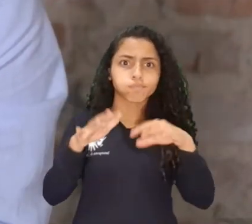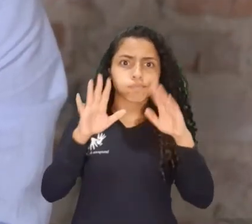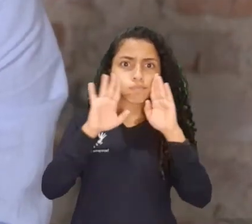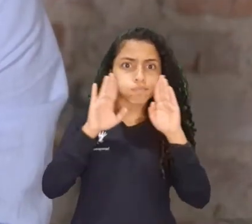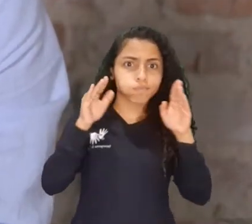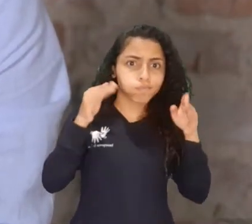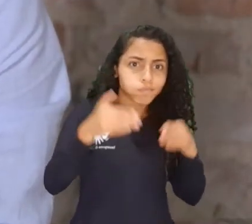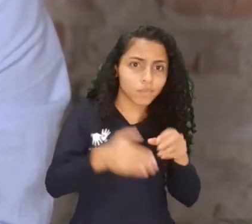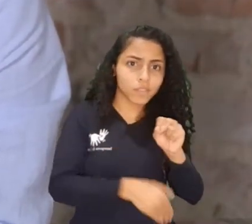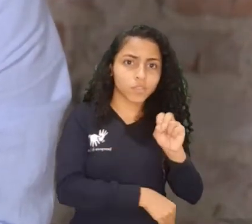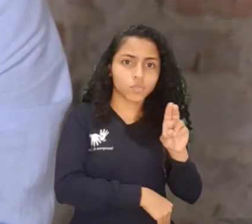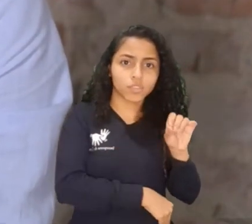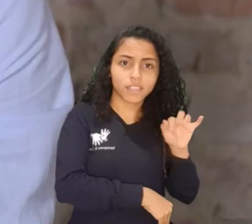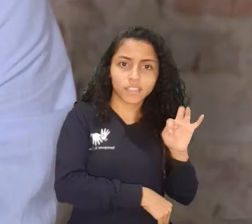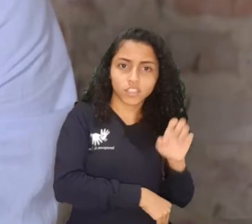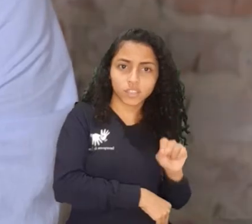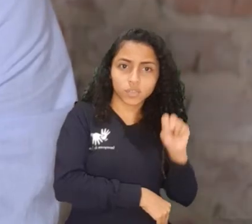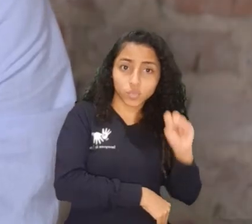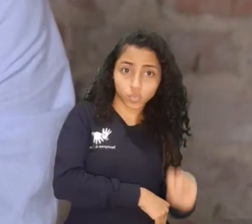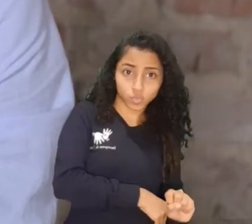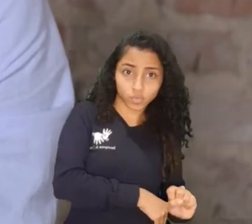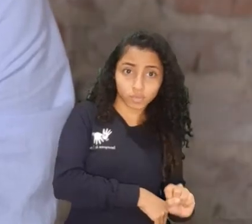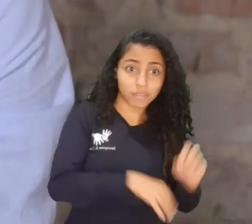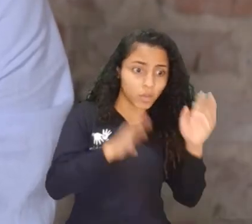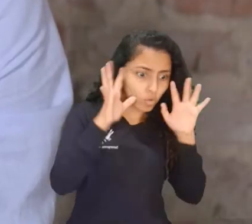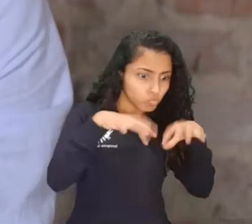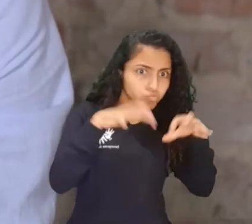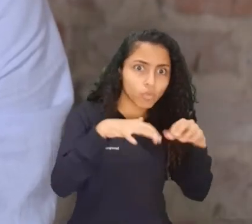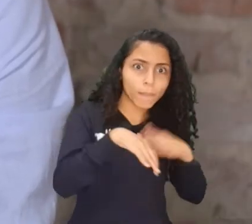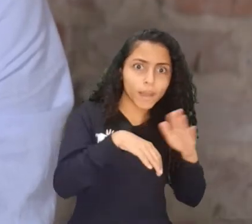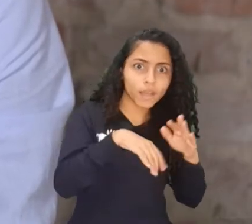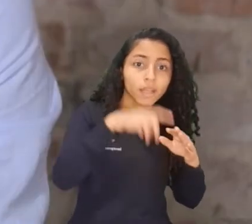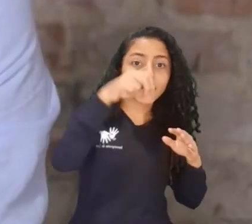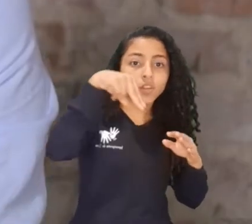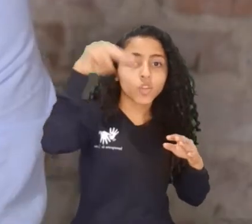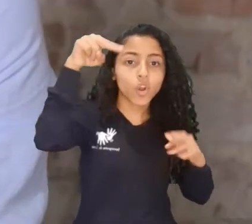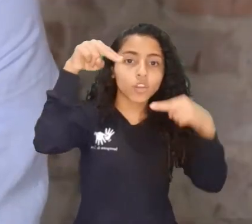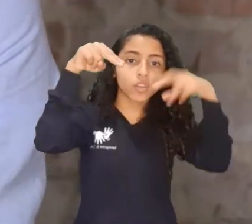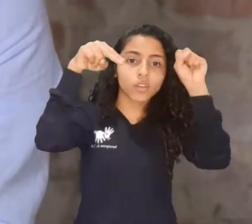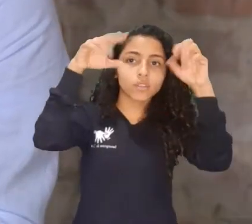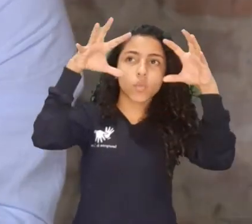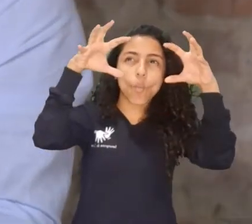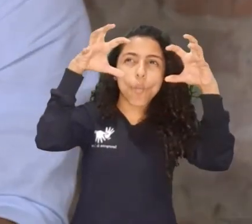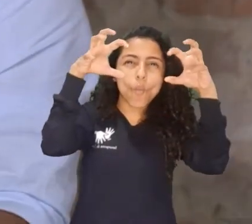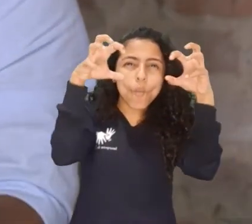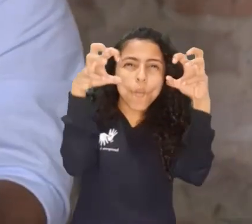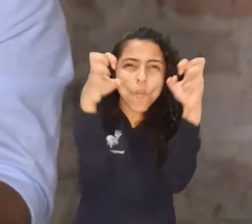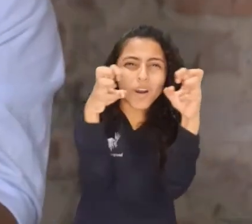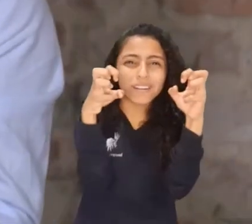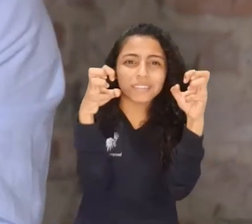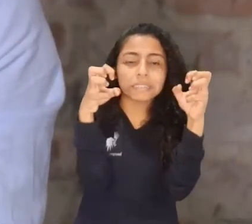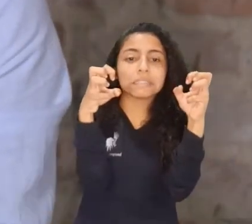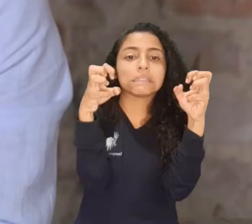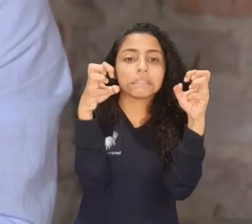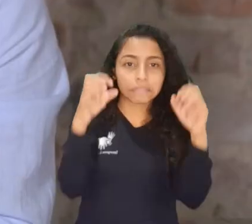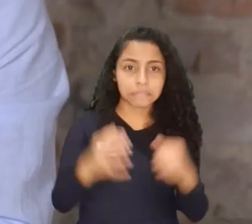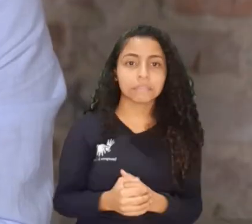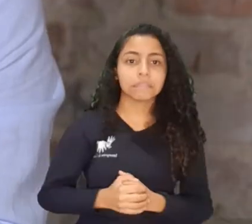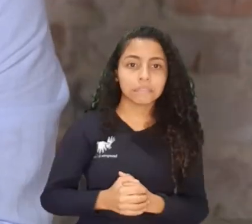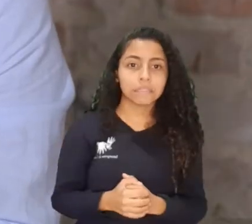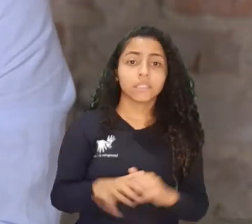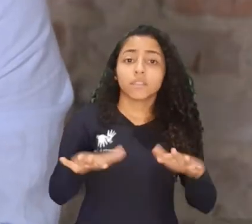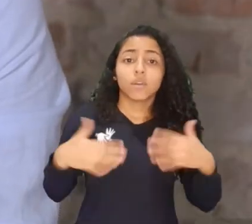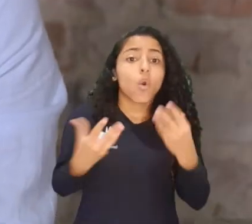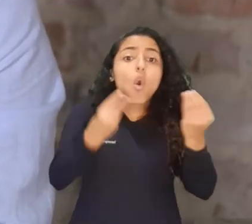e secas e estiagem cada vez mais longas no norte e no nordeste. Por fim, eu gostaria de mencionar como é que a gente tem atacado